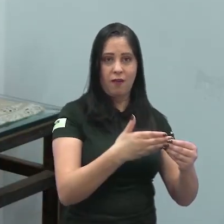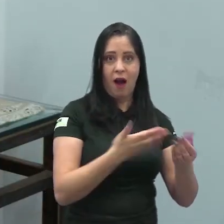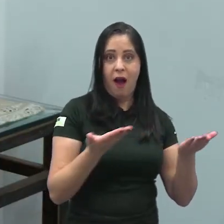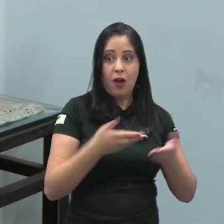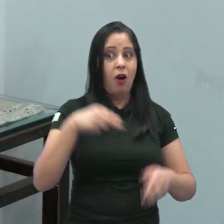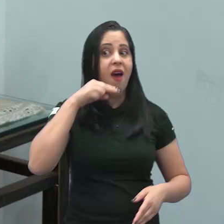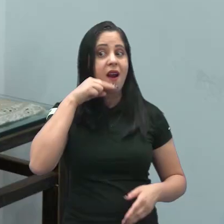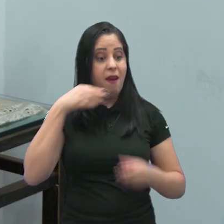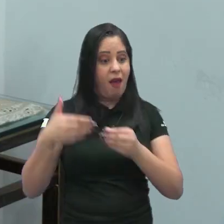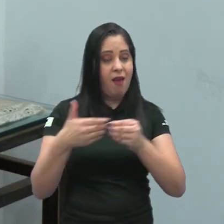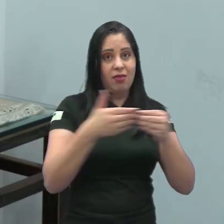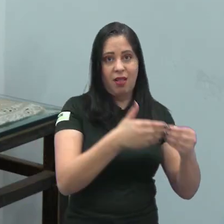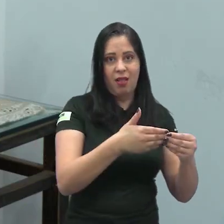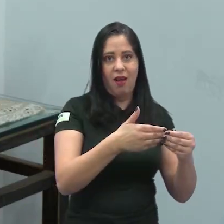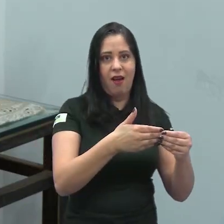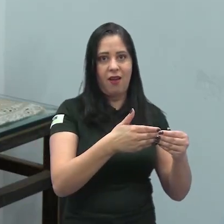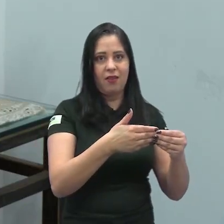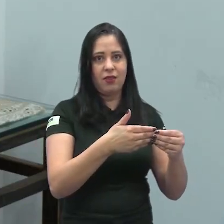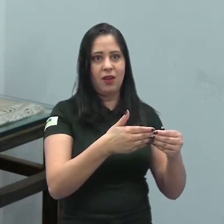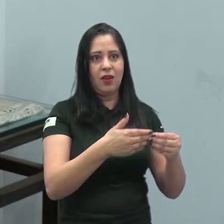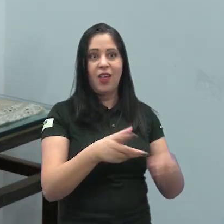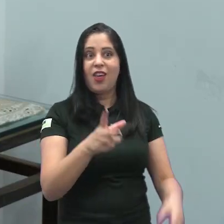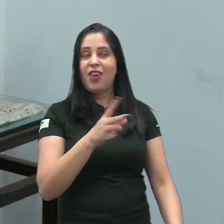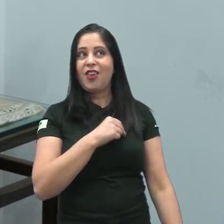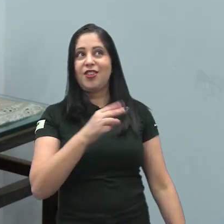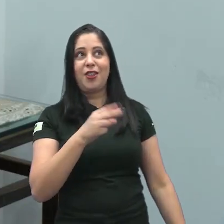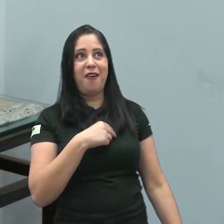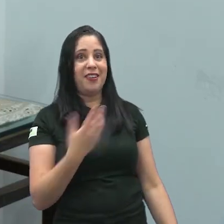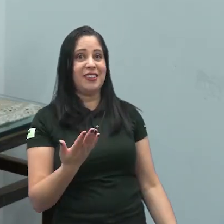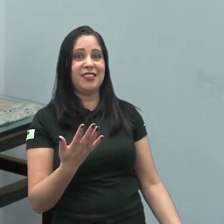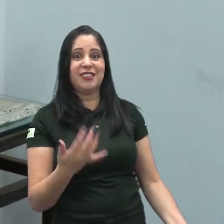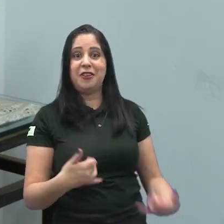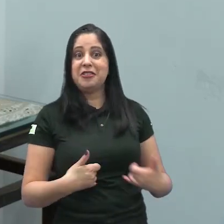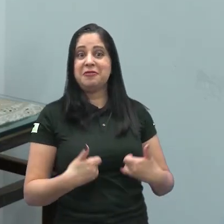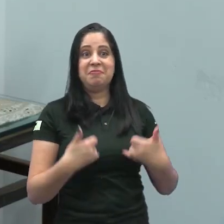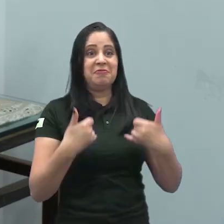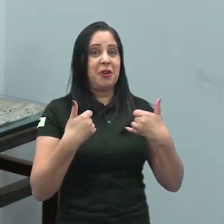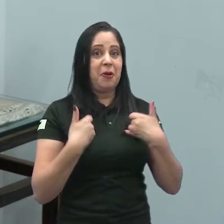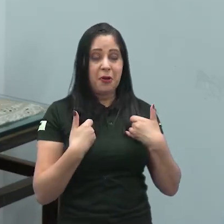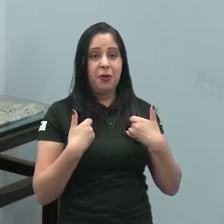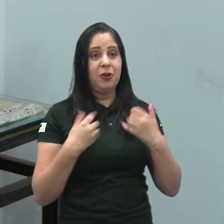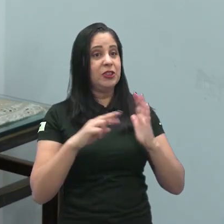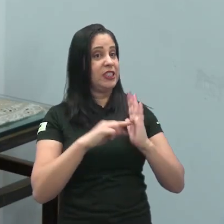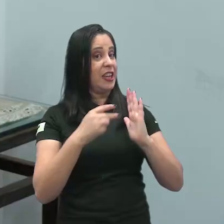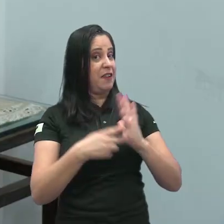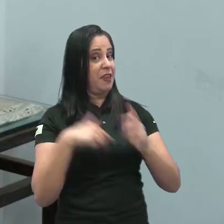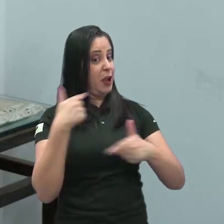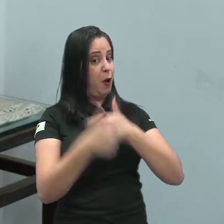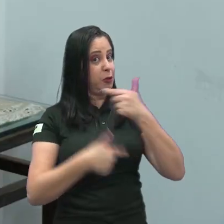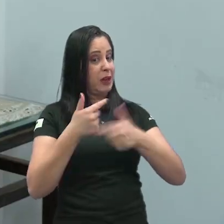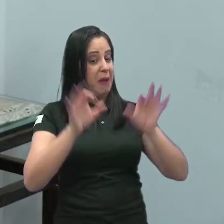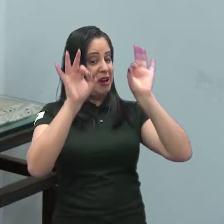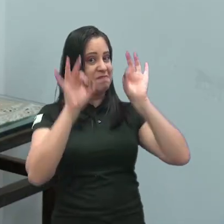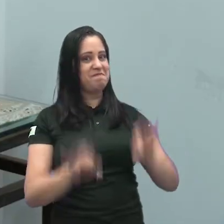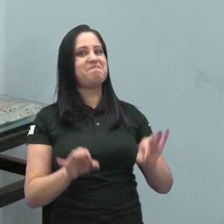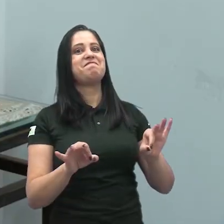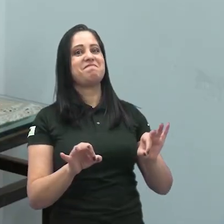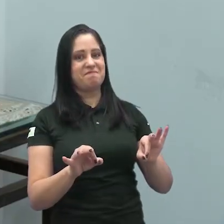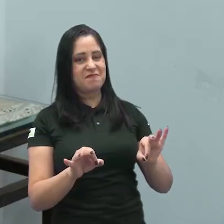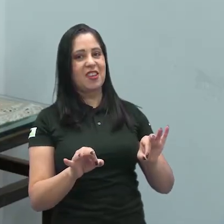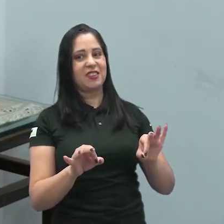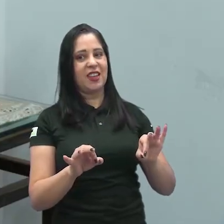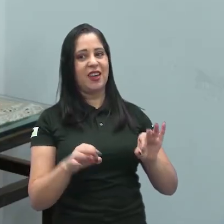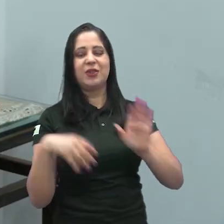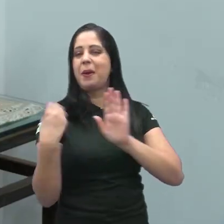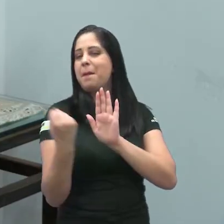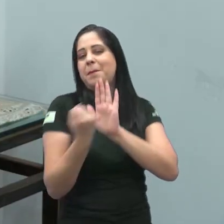bem da escola. E isso, para nós, é muito importante, sinal que o nosso trabalho foi bem feito, que a gente deixou uma